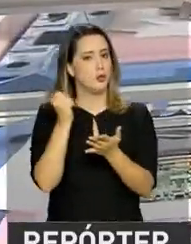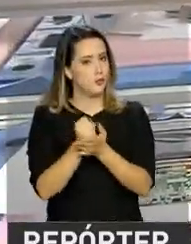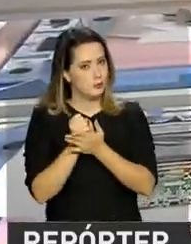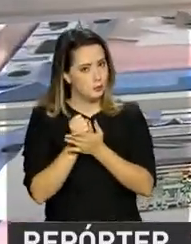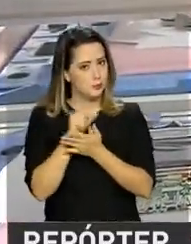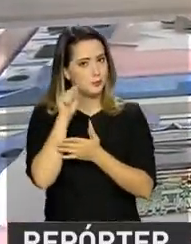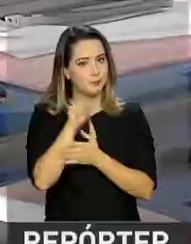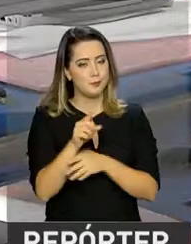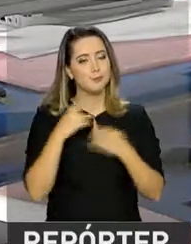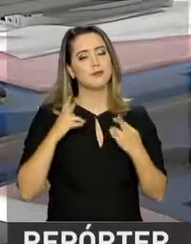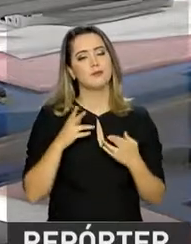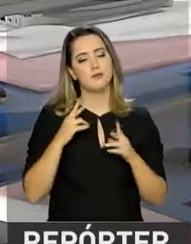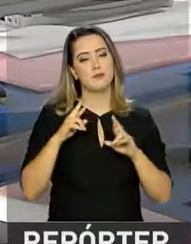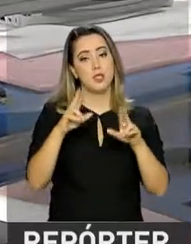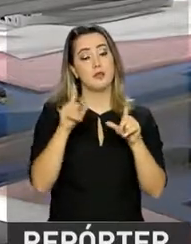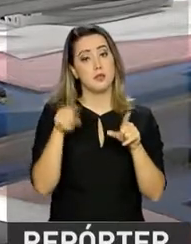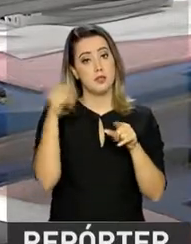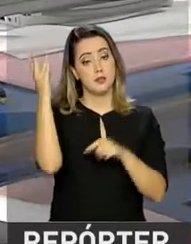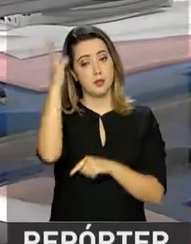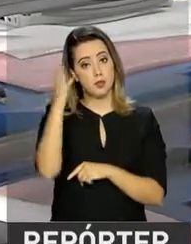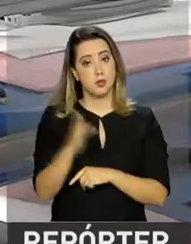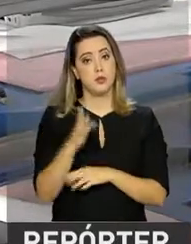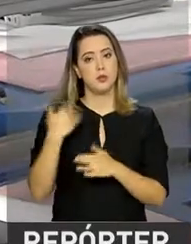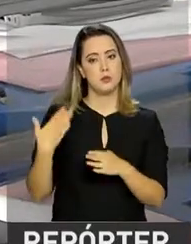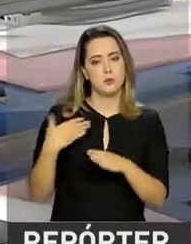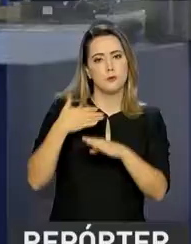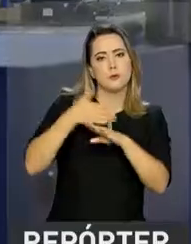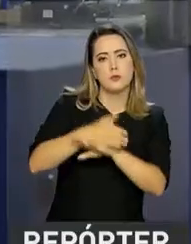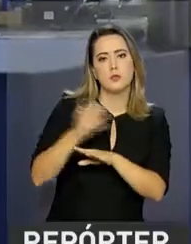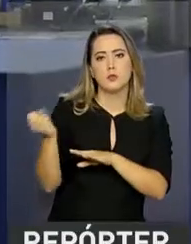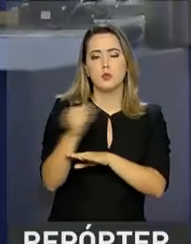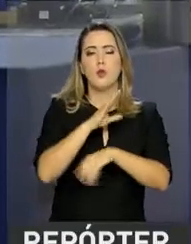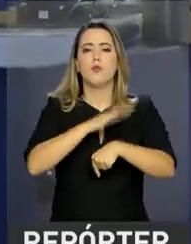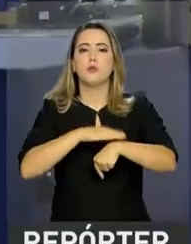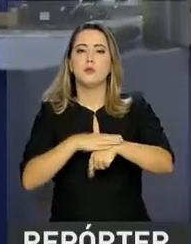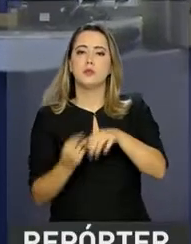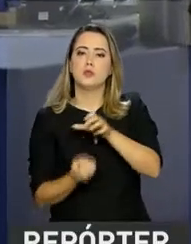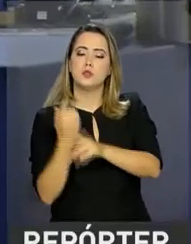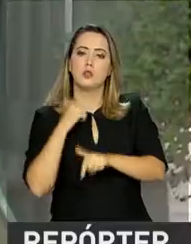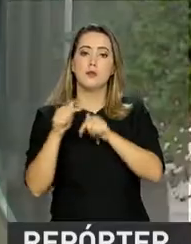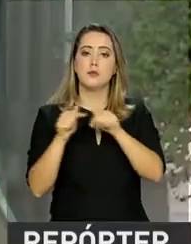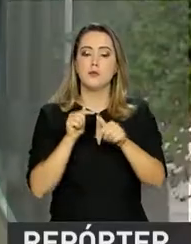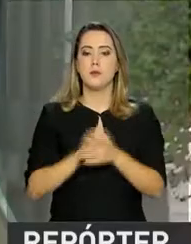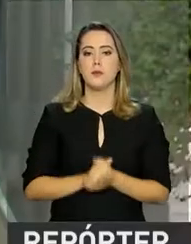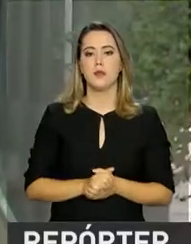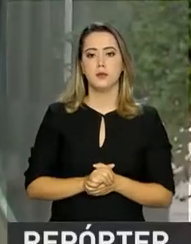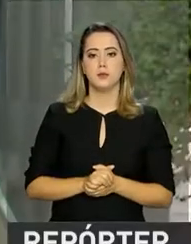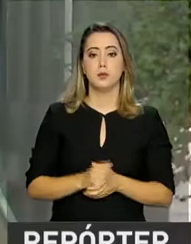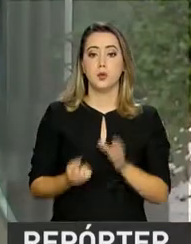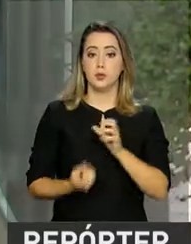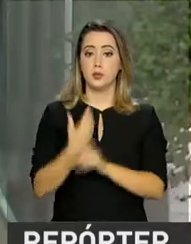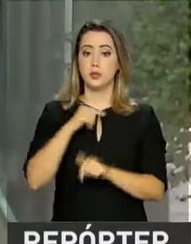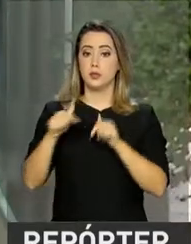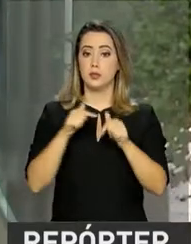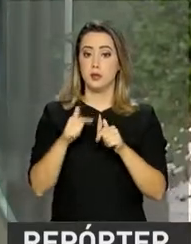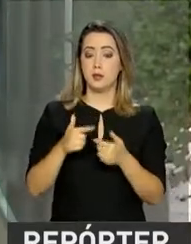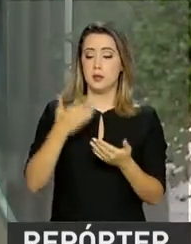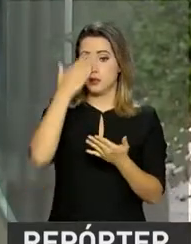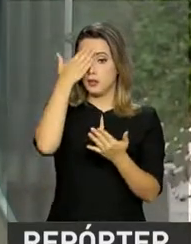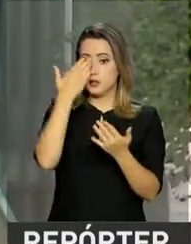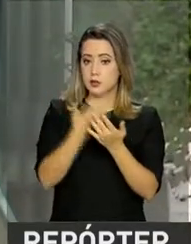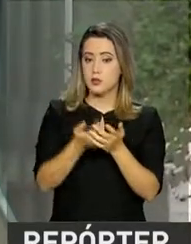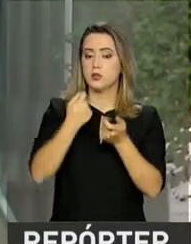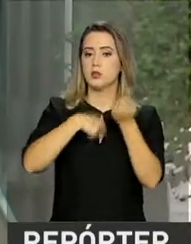A expectativa é que o país entre numa nova era de geração de empregos. O que gera emprego é confiança na economia,